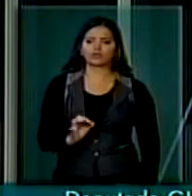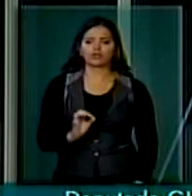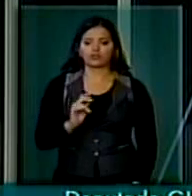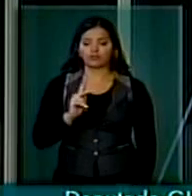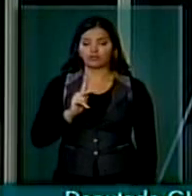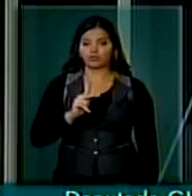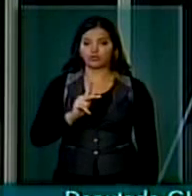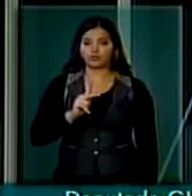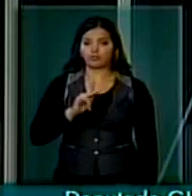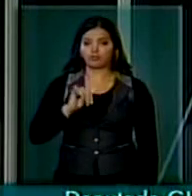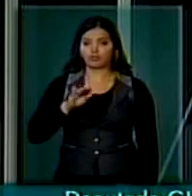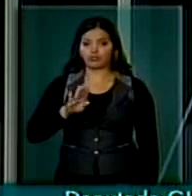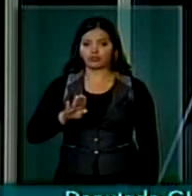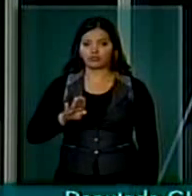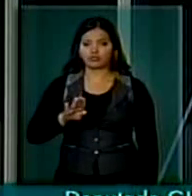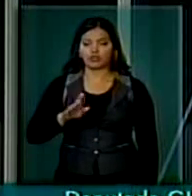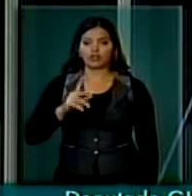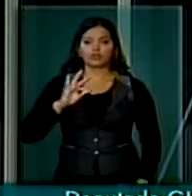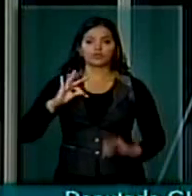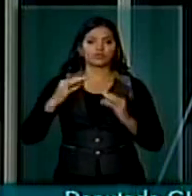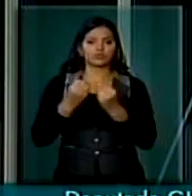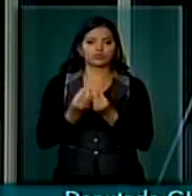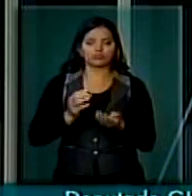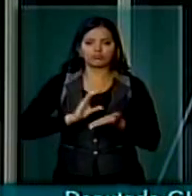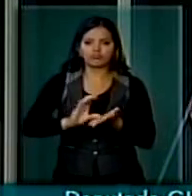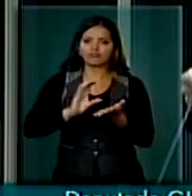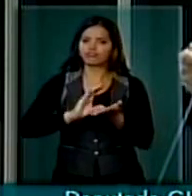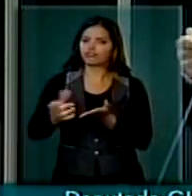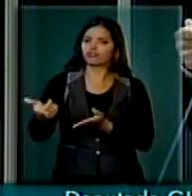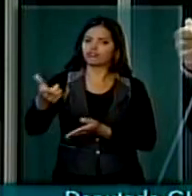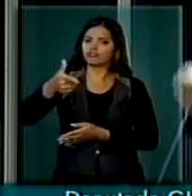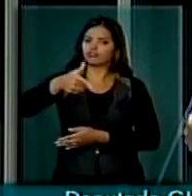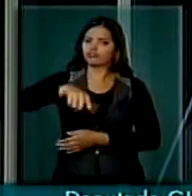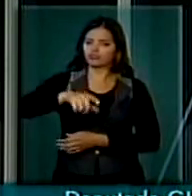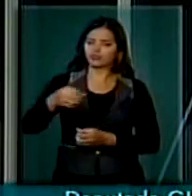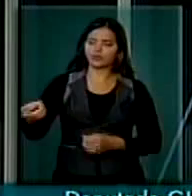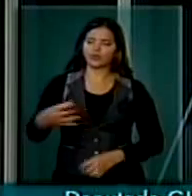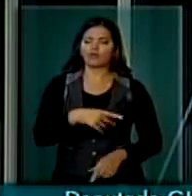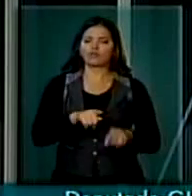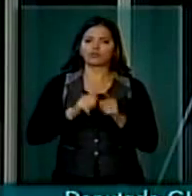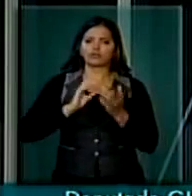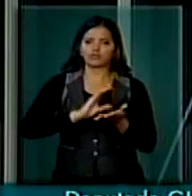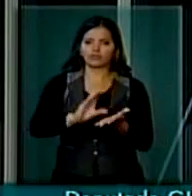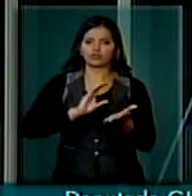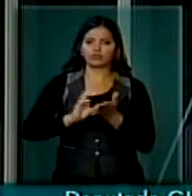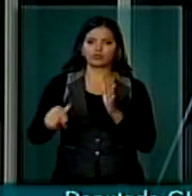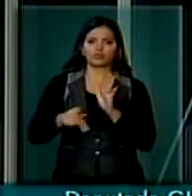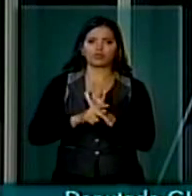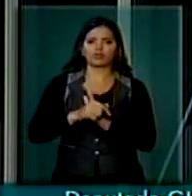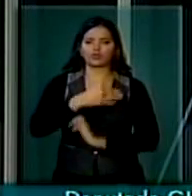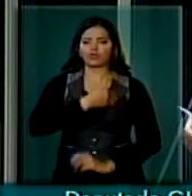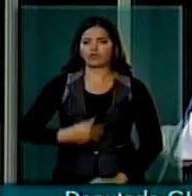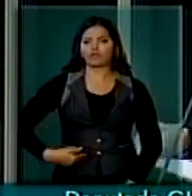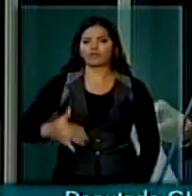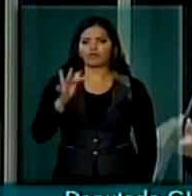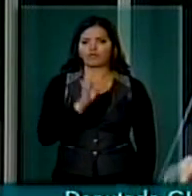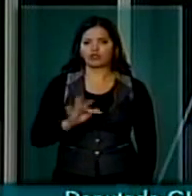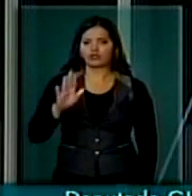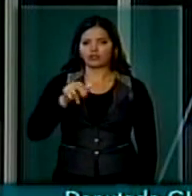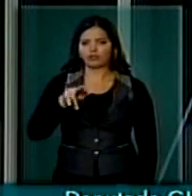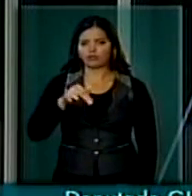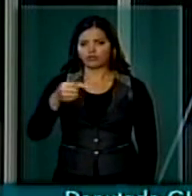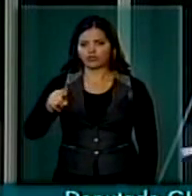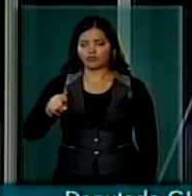produto interno bruto como novos investimentos em nosso país, como os investimentos da União. E é